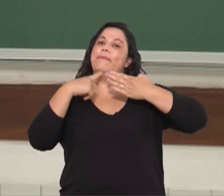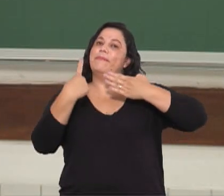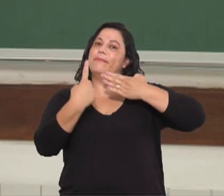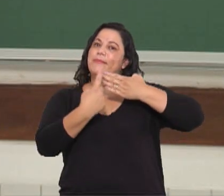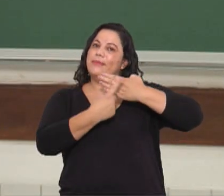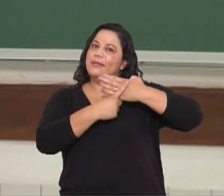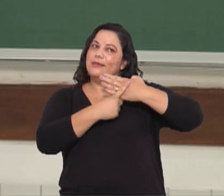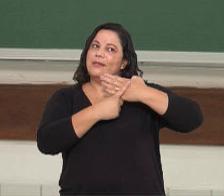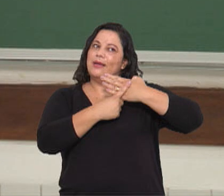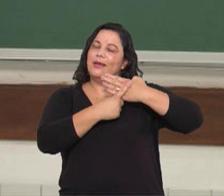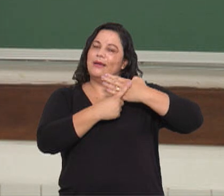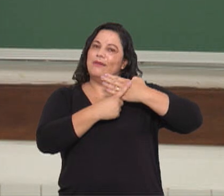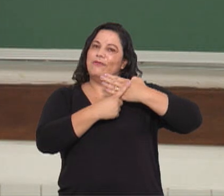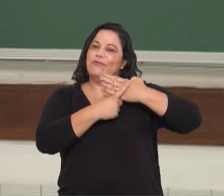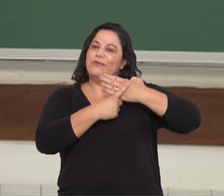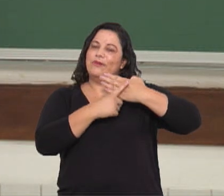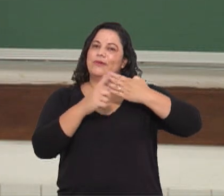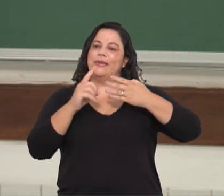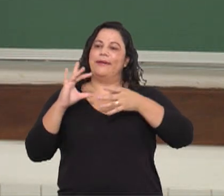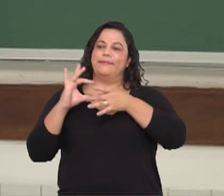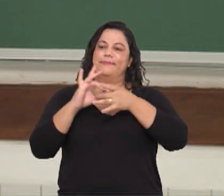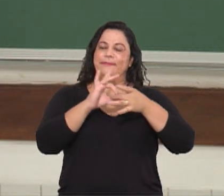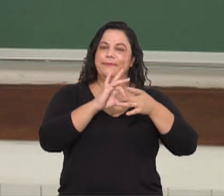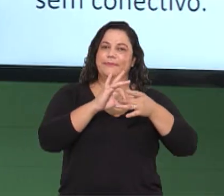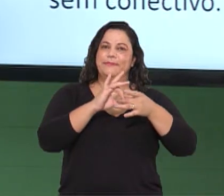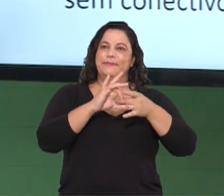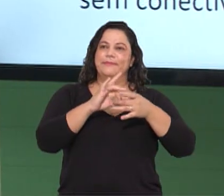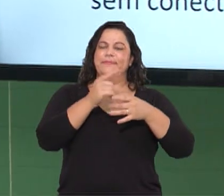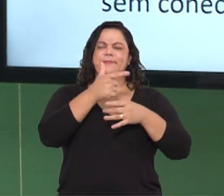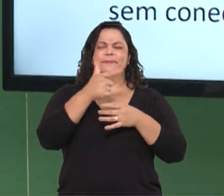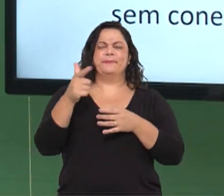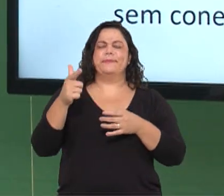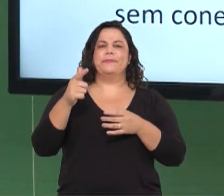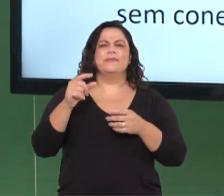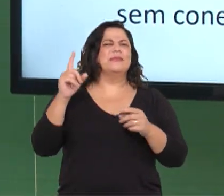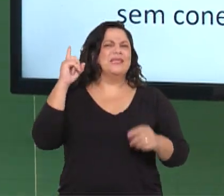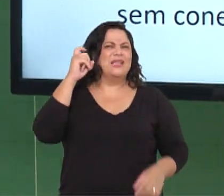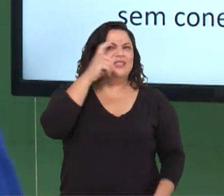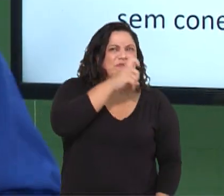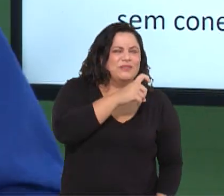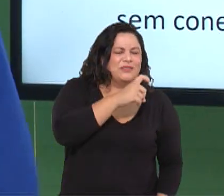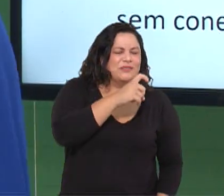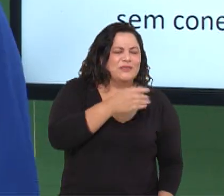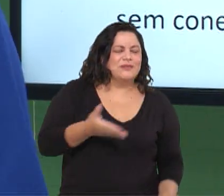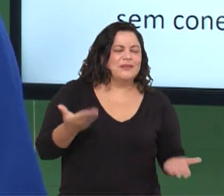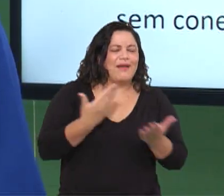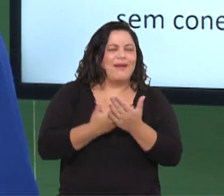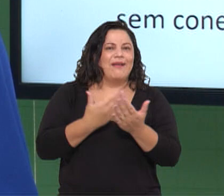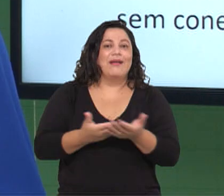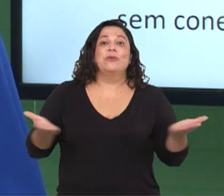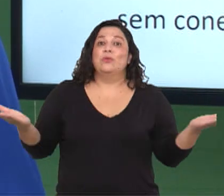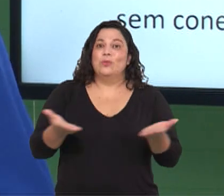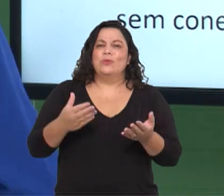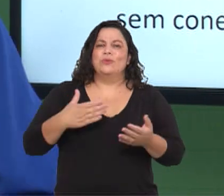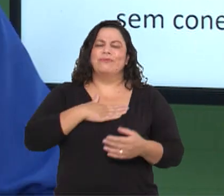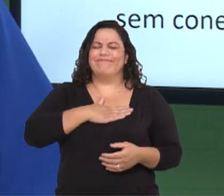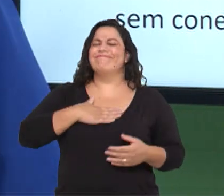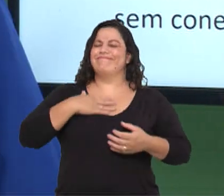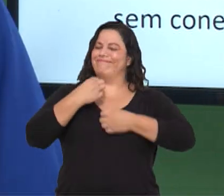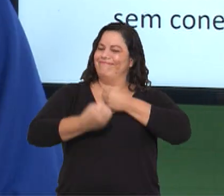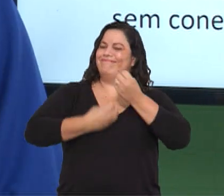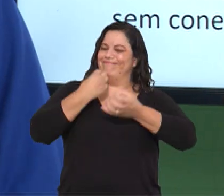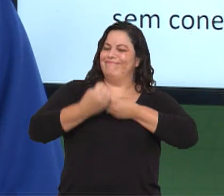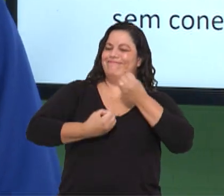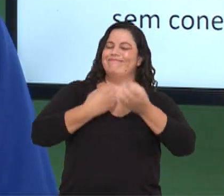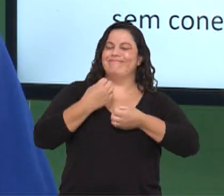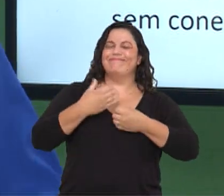é sem conectivo. Difícil? Estava difícil a aula de hoje? Gostoso estudar poemas, né? Eu gosto